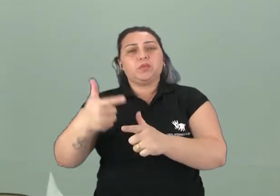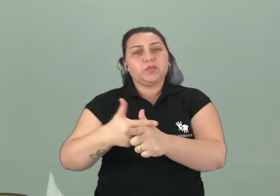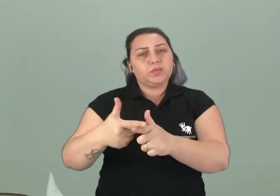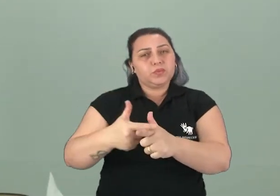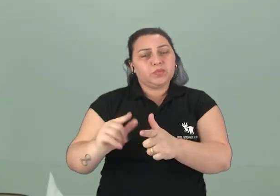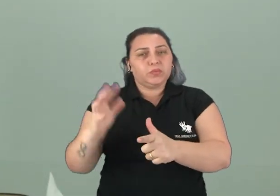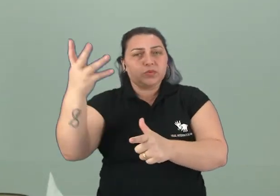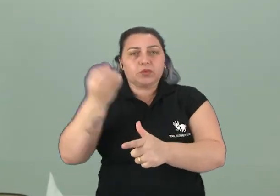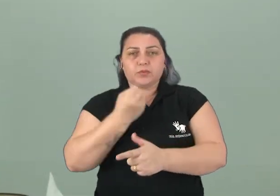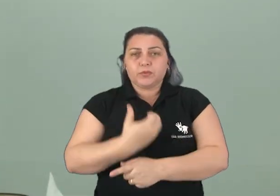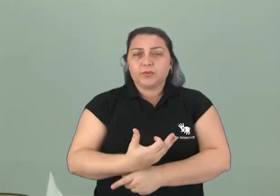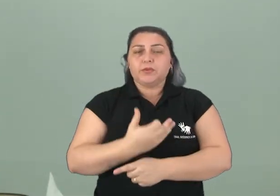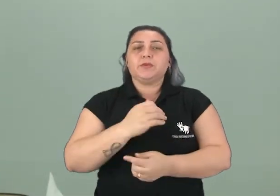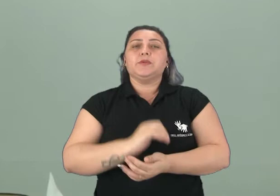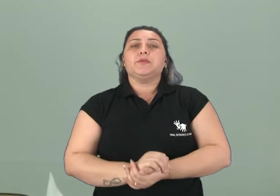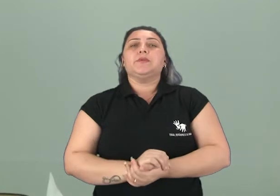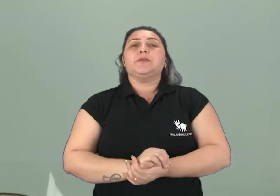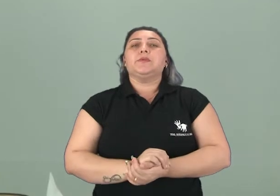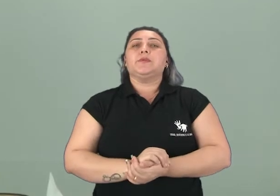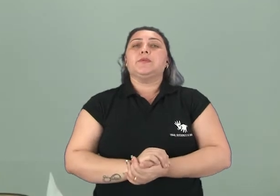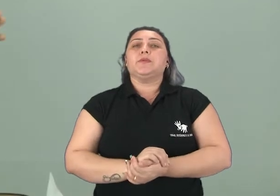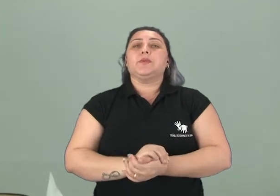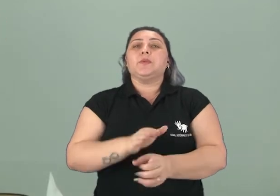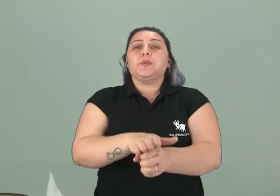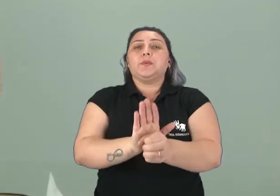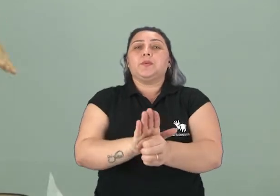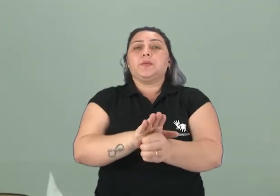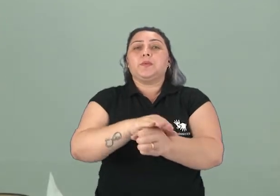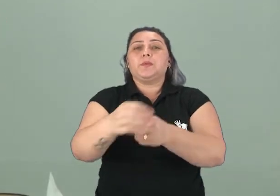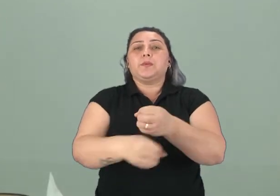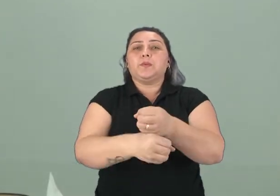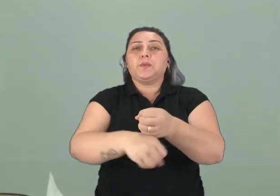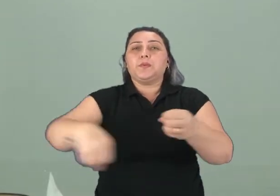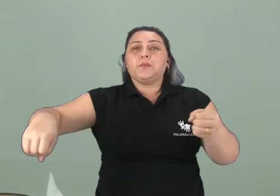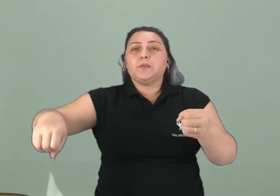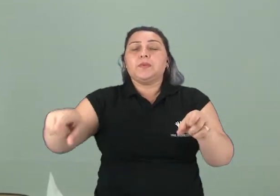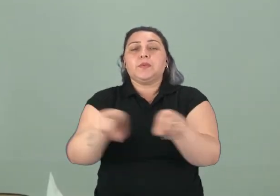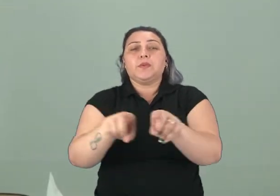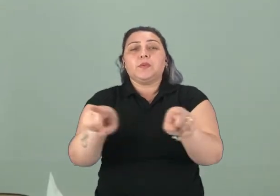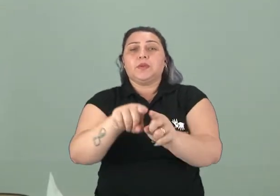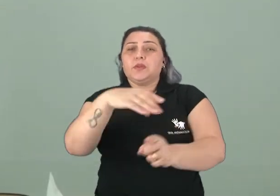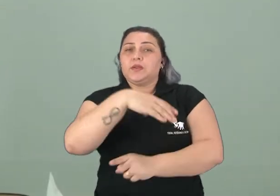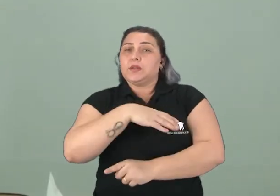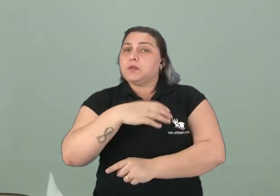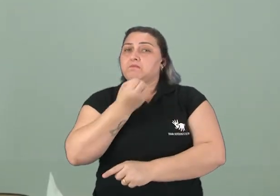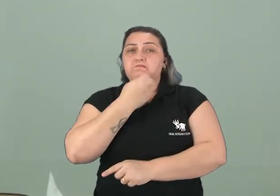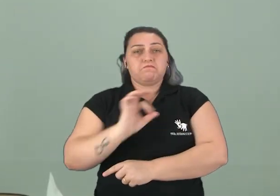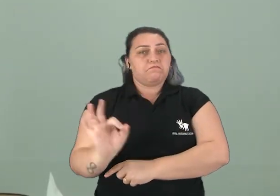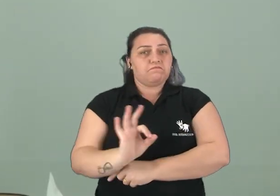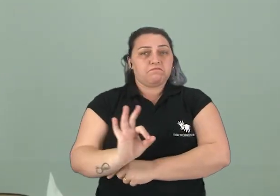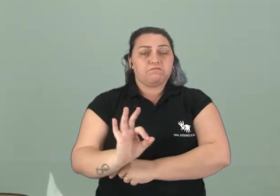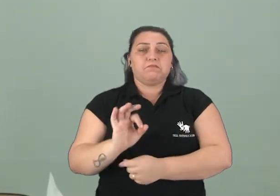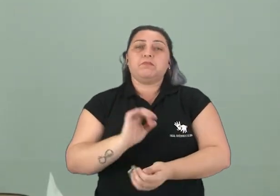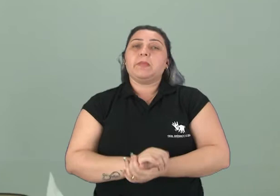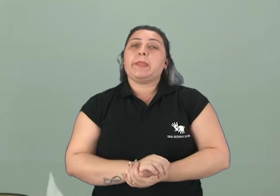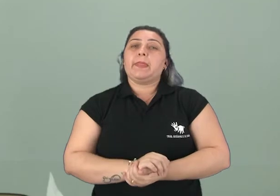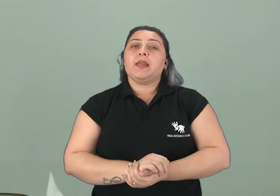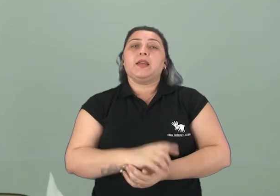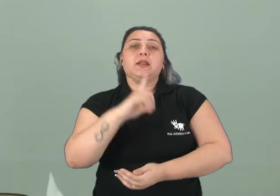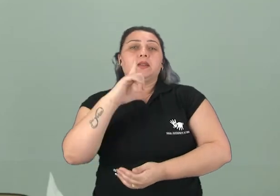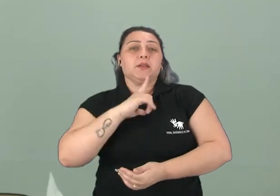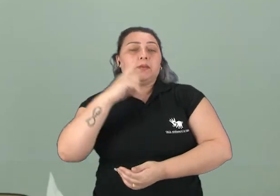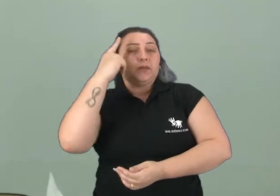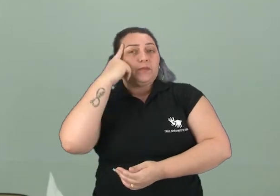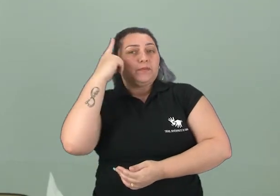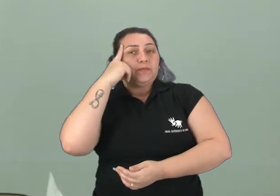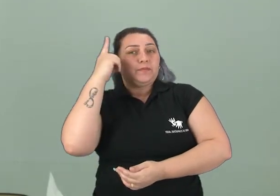problemas. Tá bom? A questão de saneamento básico também, a cidade em si não está preparada para isso. Então,